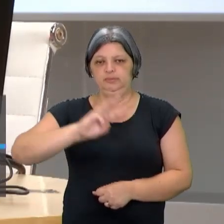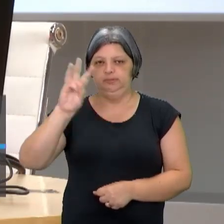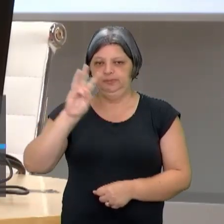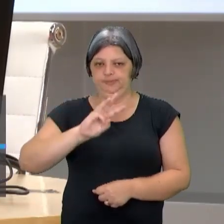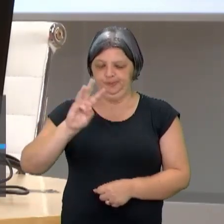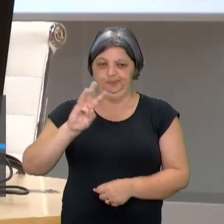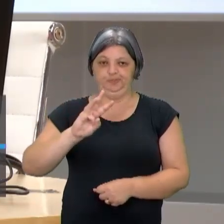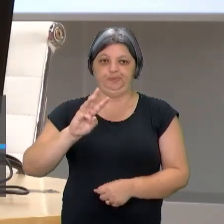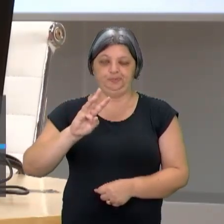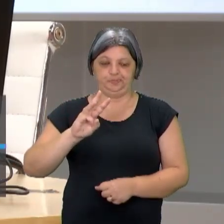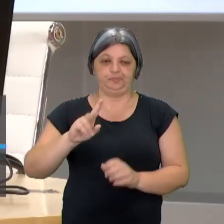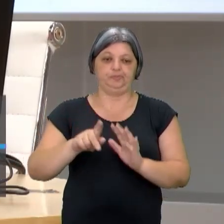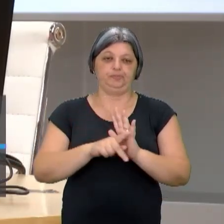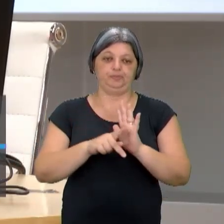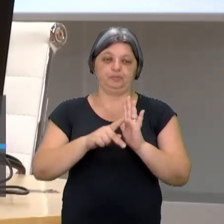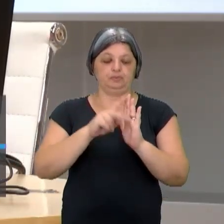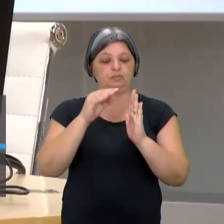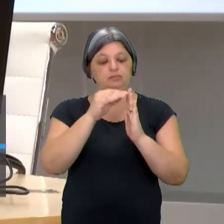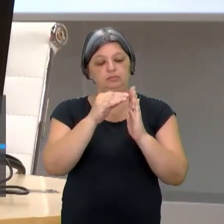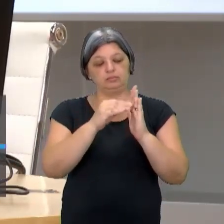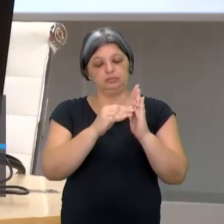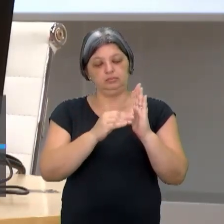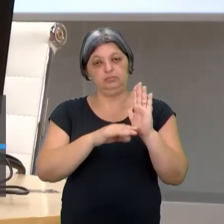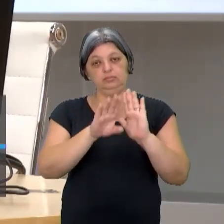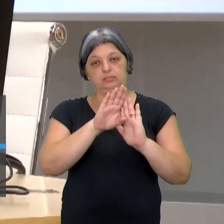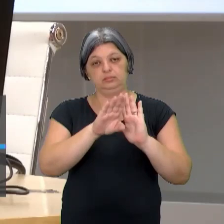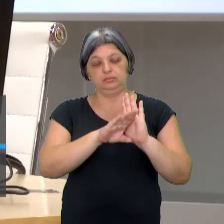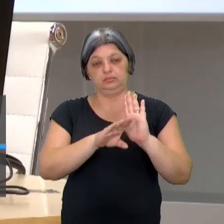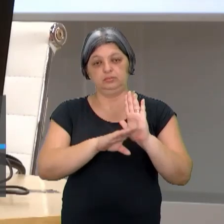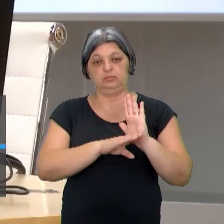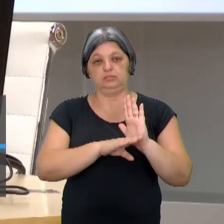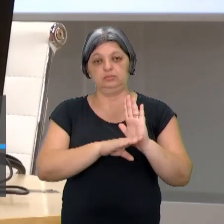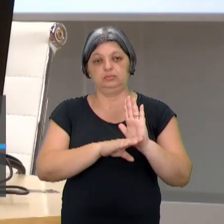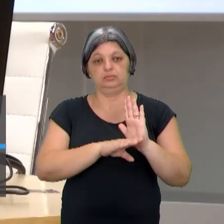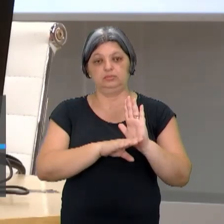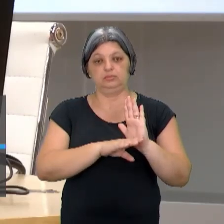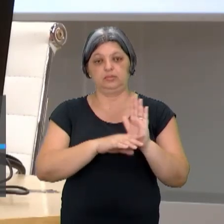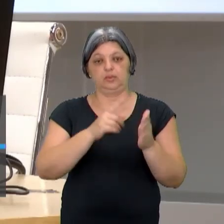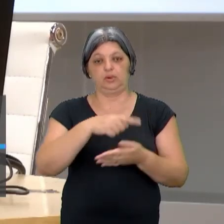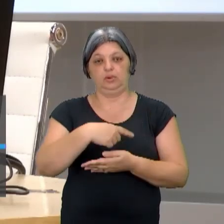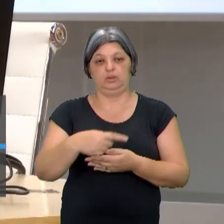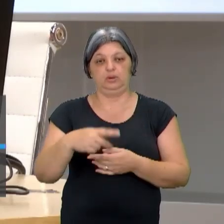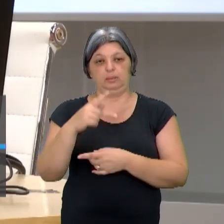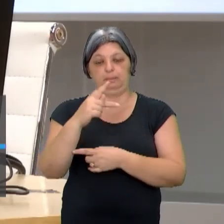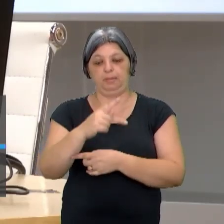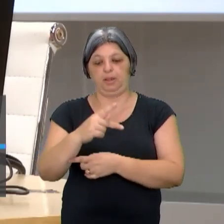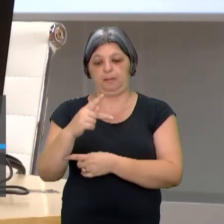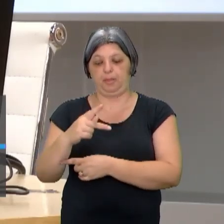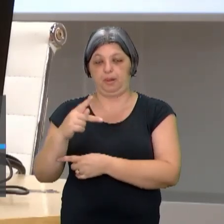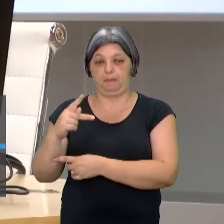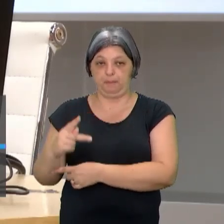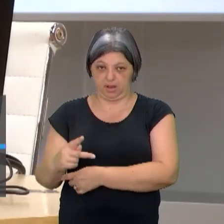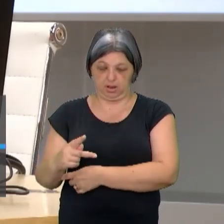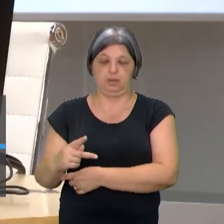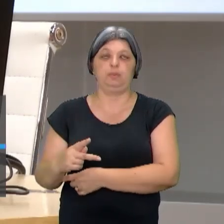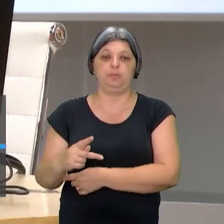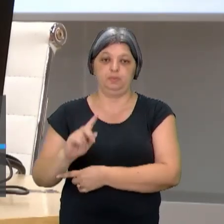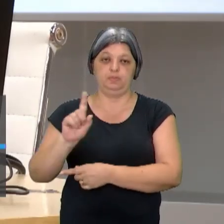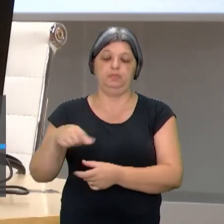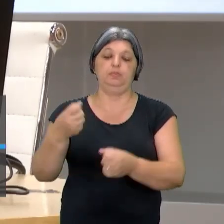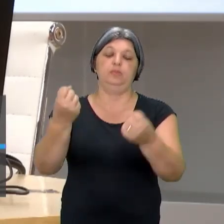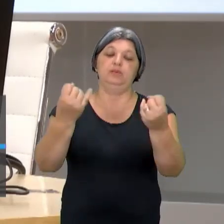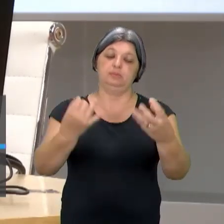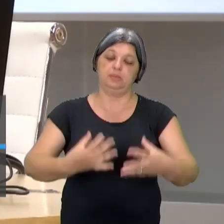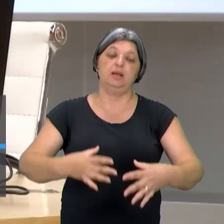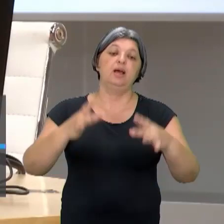caderno específico para os anos iniciais e também, se não me engano, é o caderno PPP, Procedimento Passo a Passo, que explica esses alinhamentos